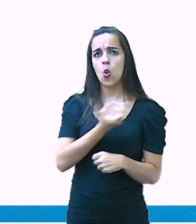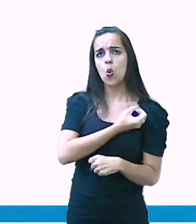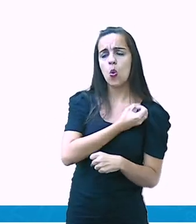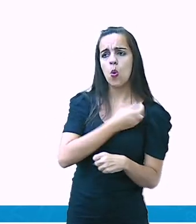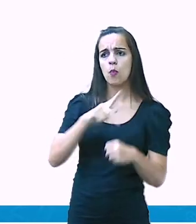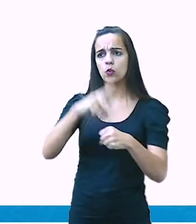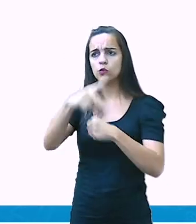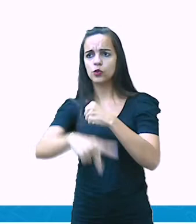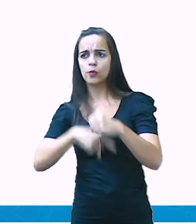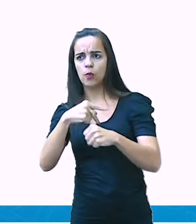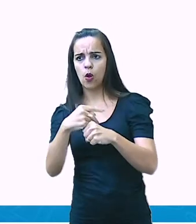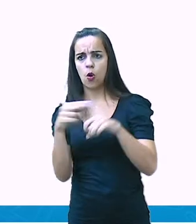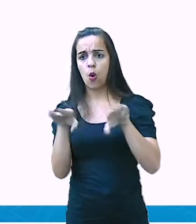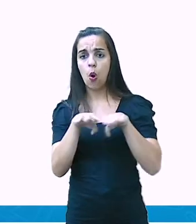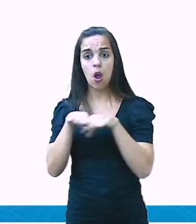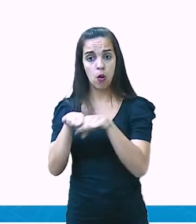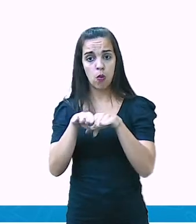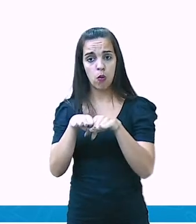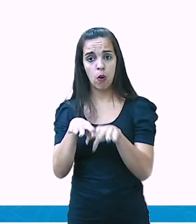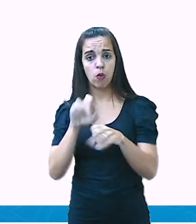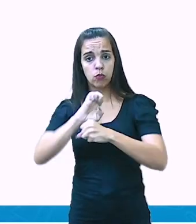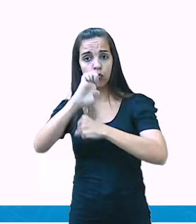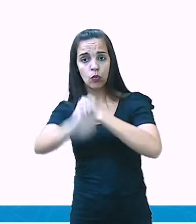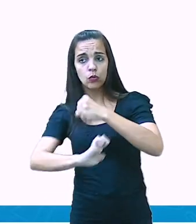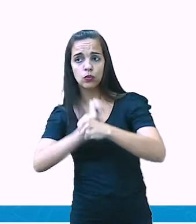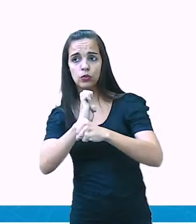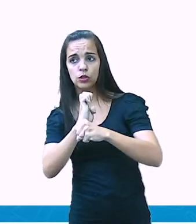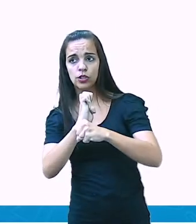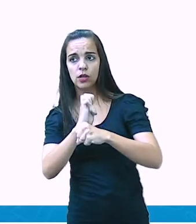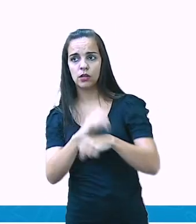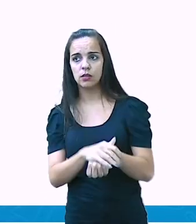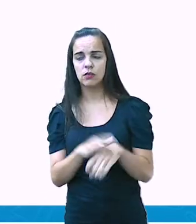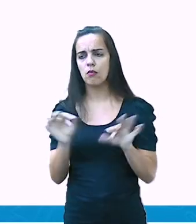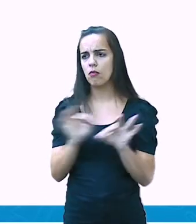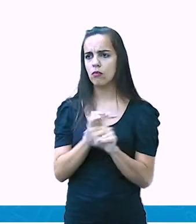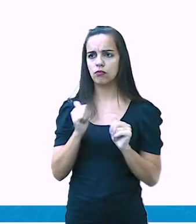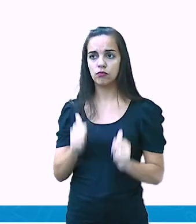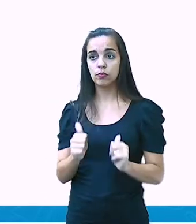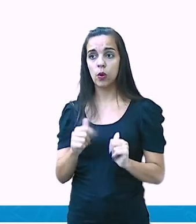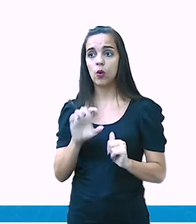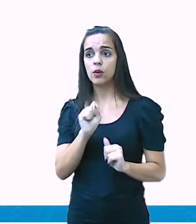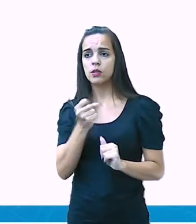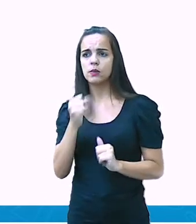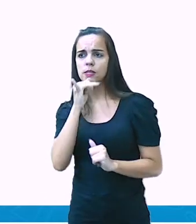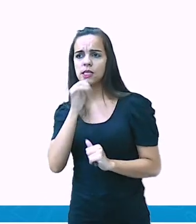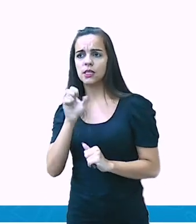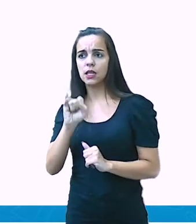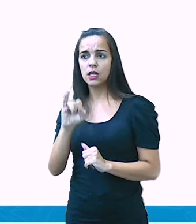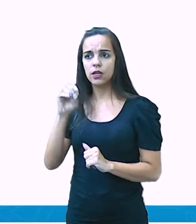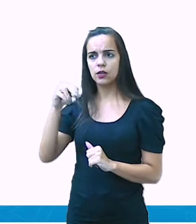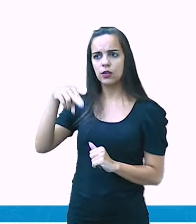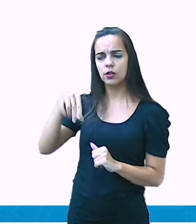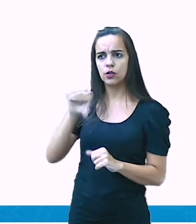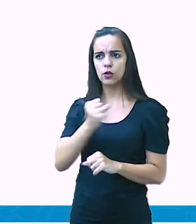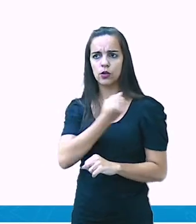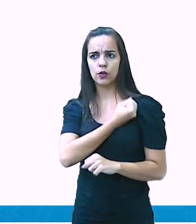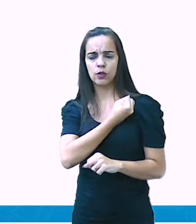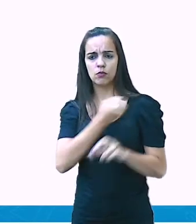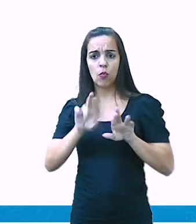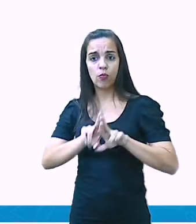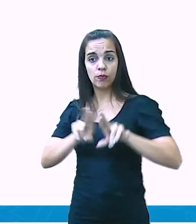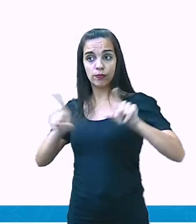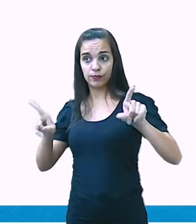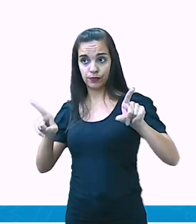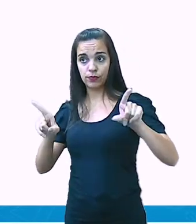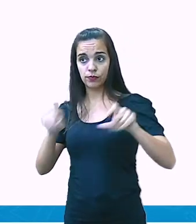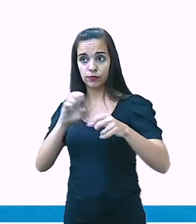é igual ao número de elétrons. Fechou. E quando eu me refiro a íon, o número de elétrons é diferente